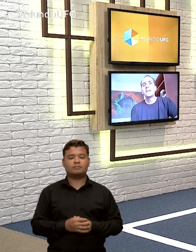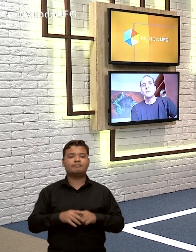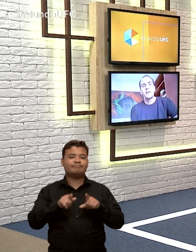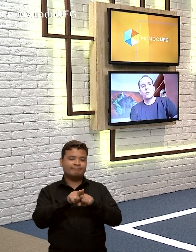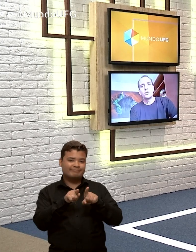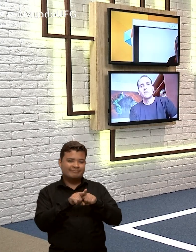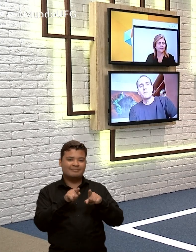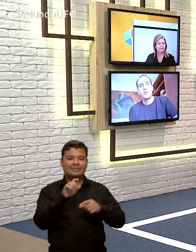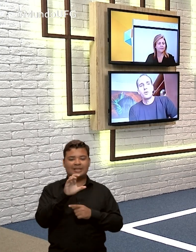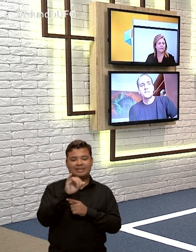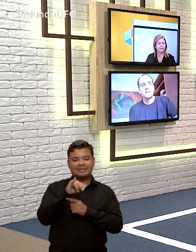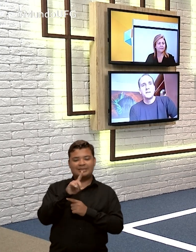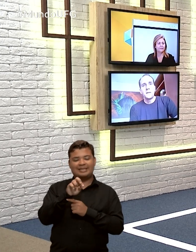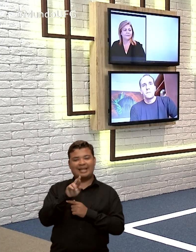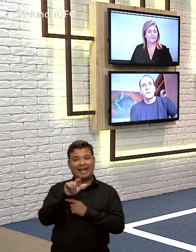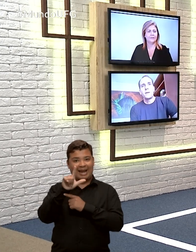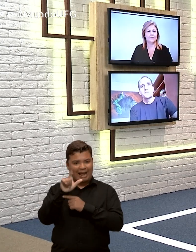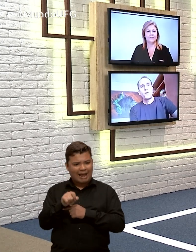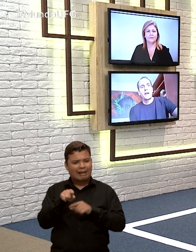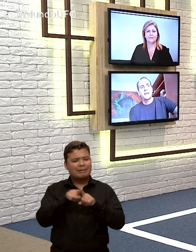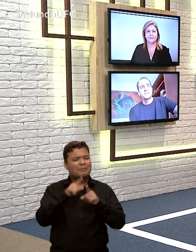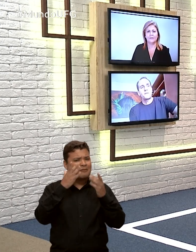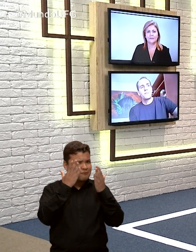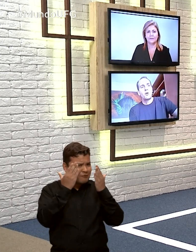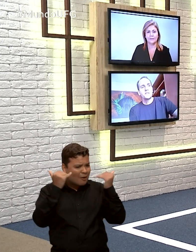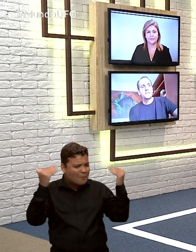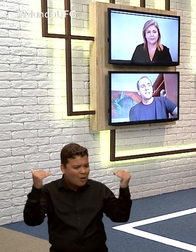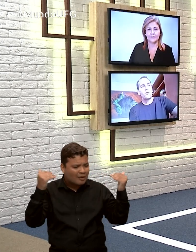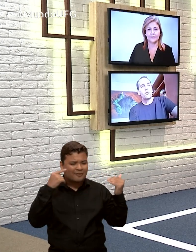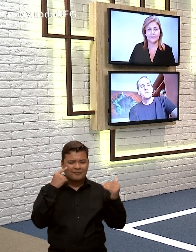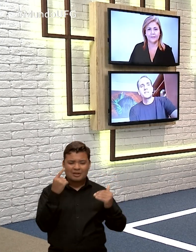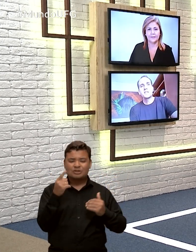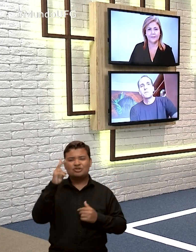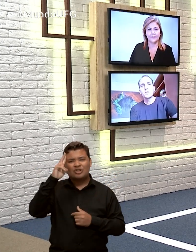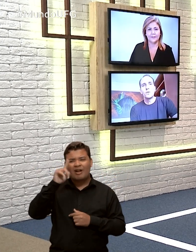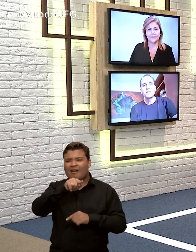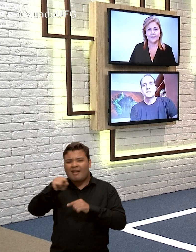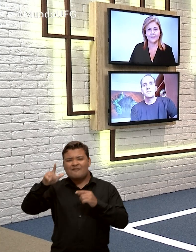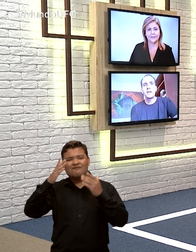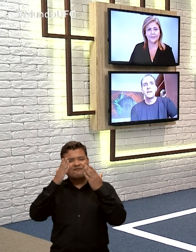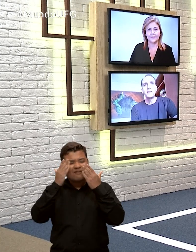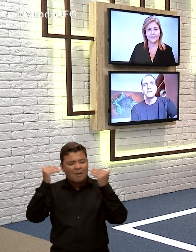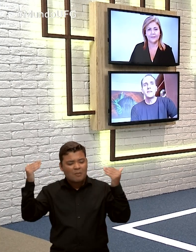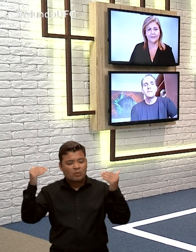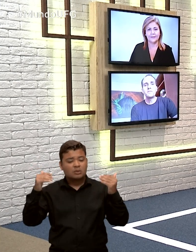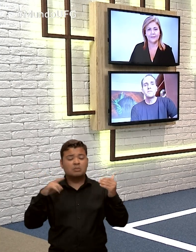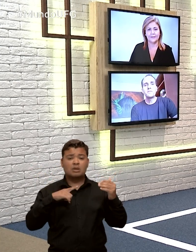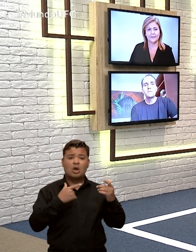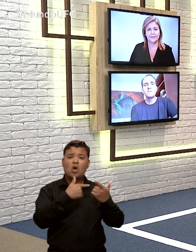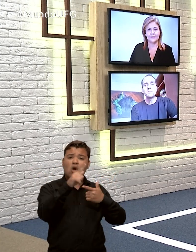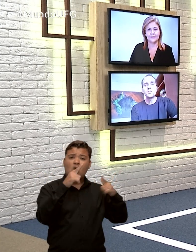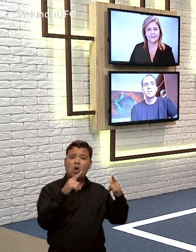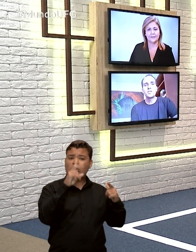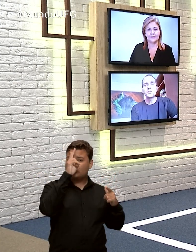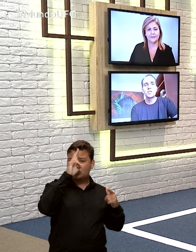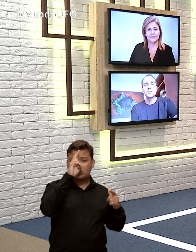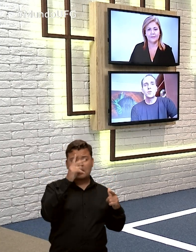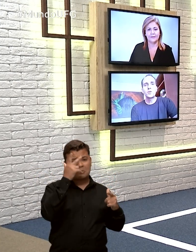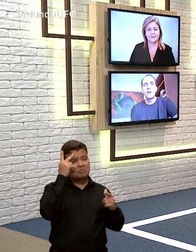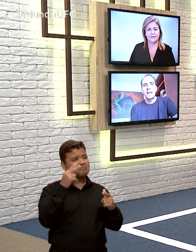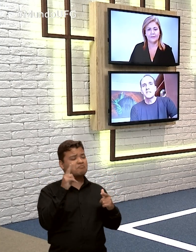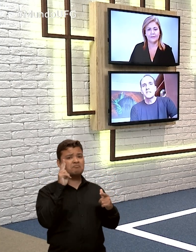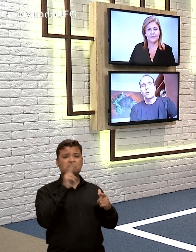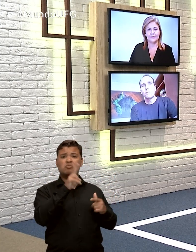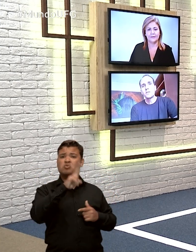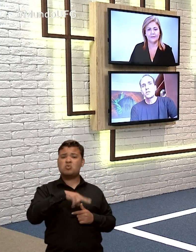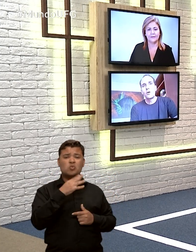Cinderela também é outra famosa. Mas fora essas famosas, tem algumas que as pessoas conhecem, né? E